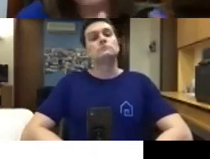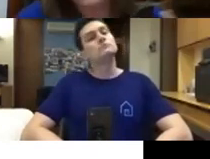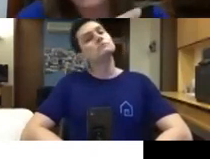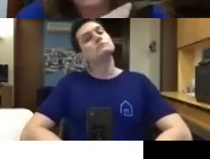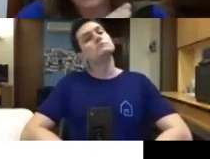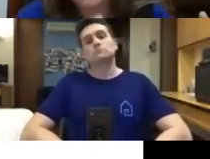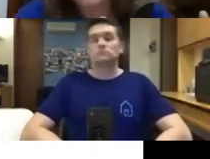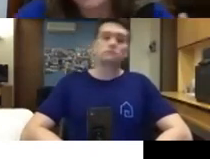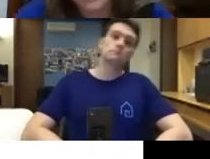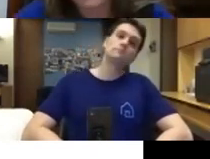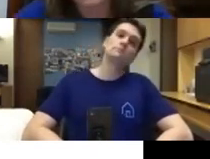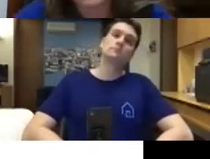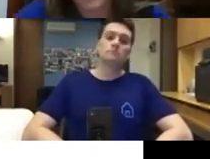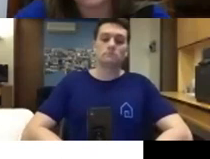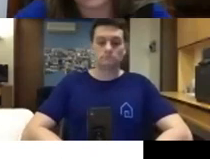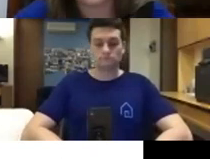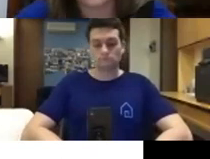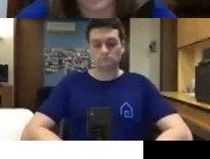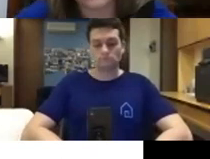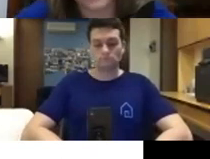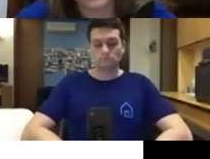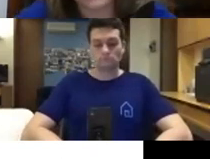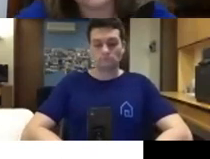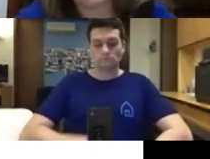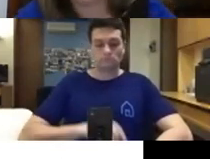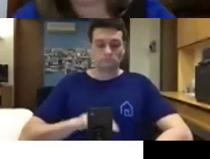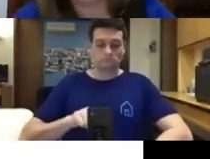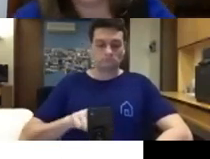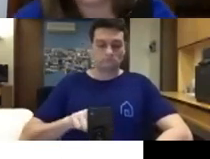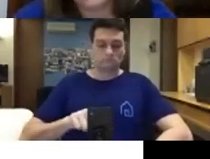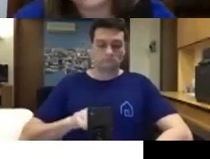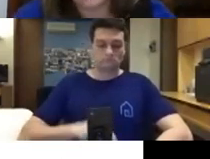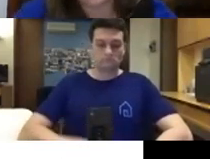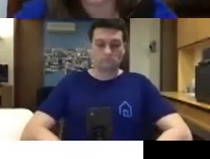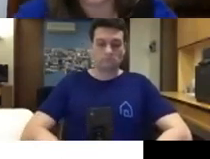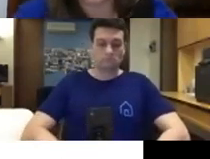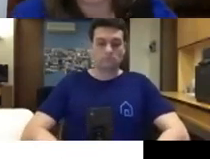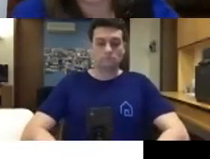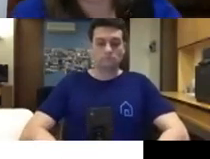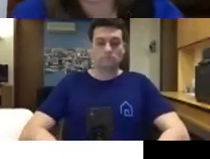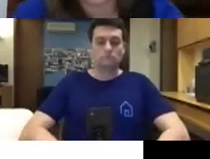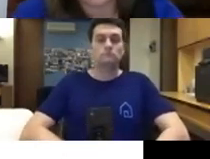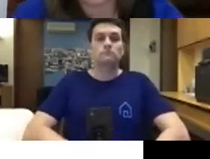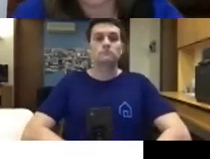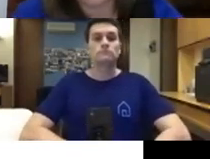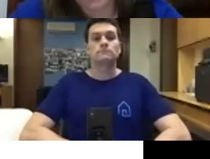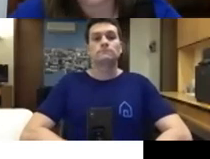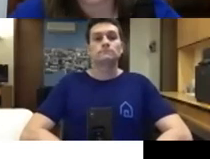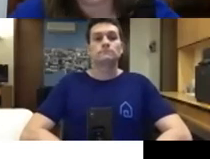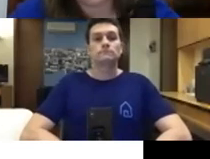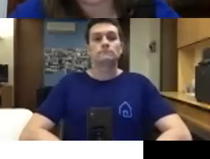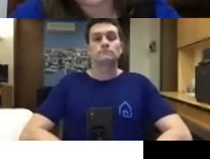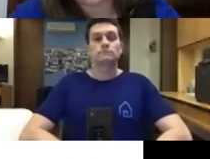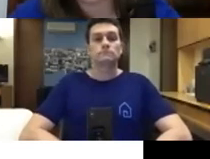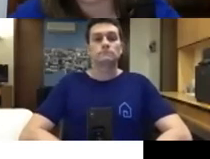As fases vão estar trabalhando de forma separada, não vou mais ter um material só, né? Então, a presença de adições, ela pode melhorar muito essa